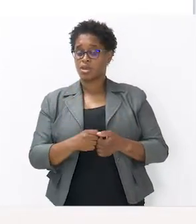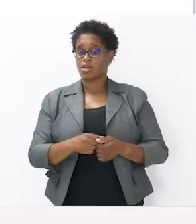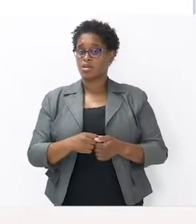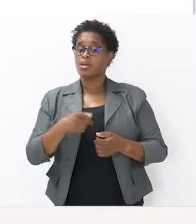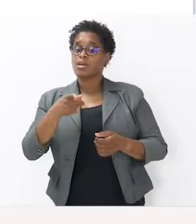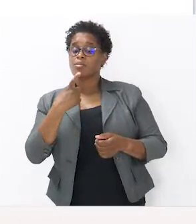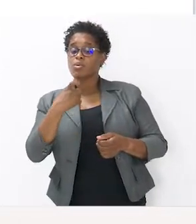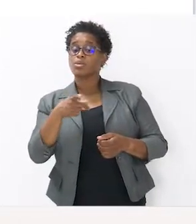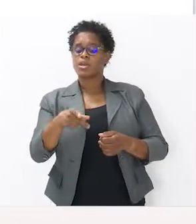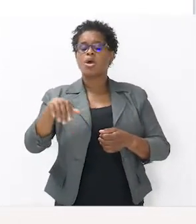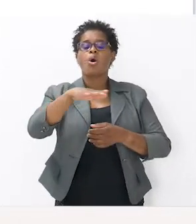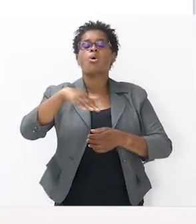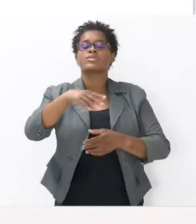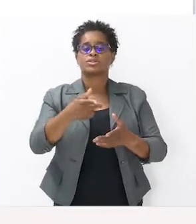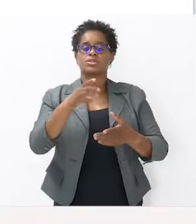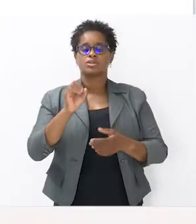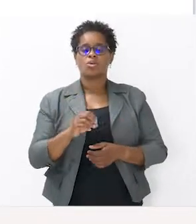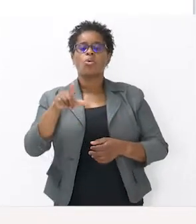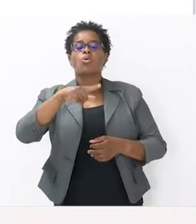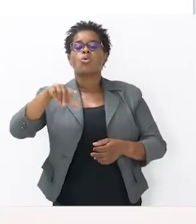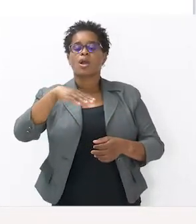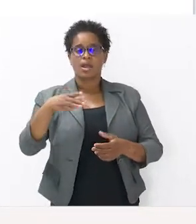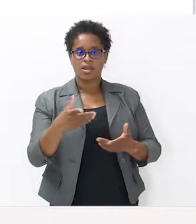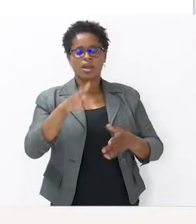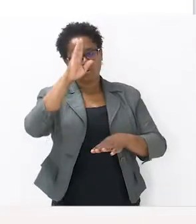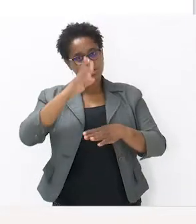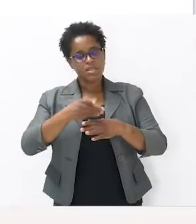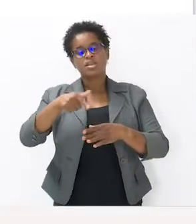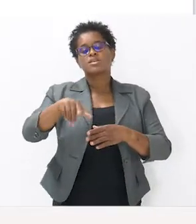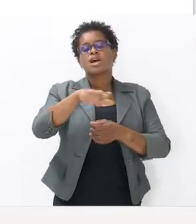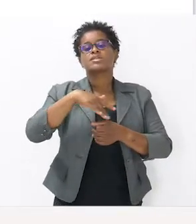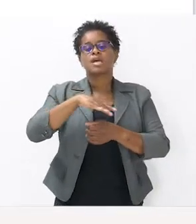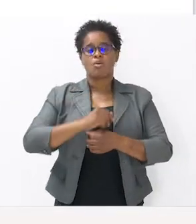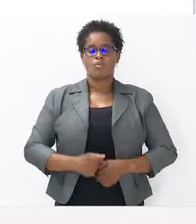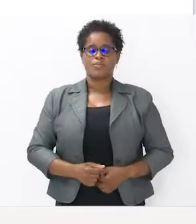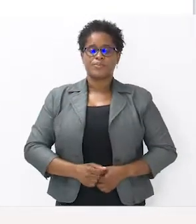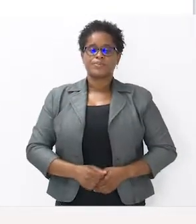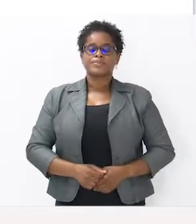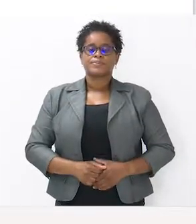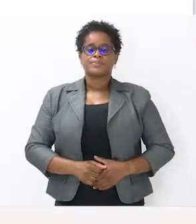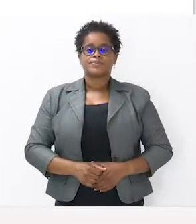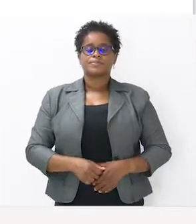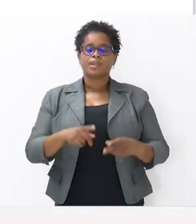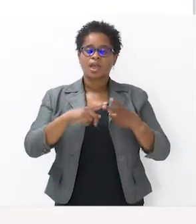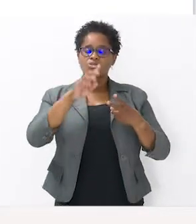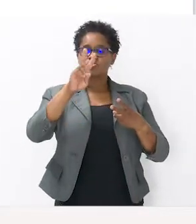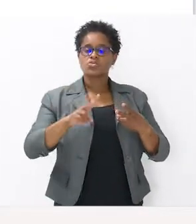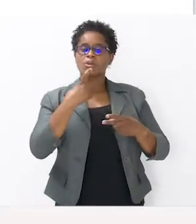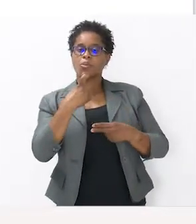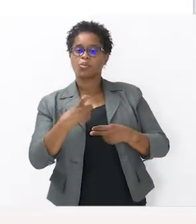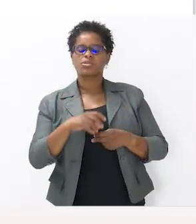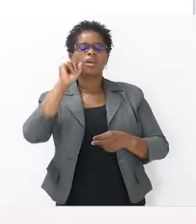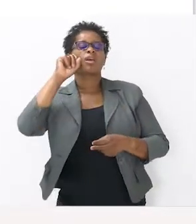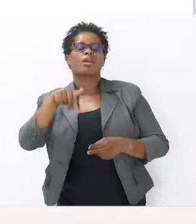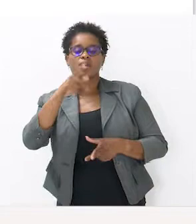é esta, onde, o lugar onde desenrola esta ação? A segunda questão,